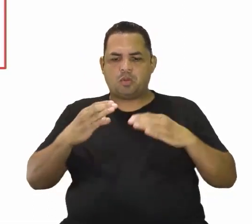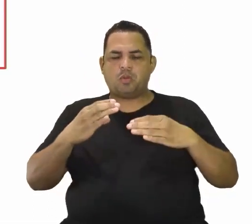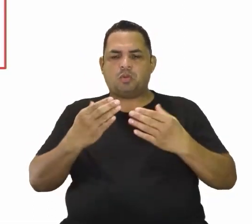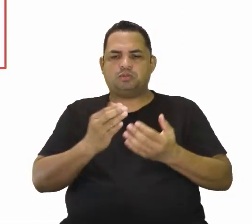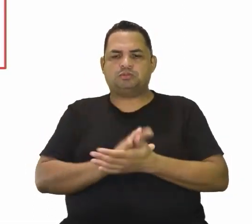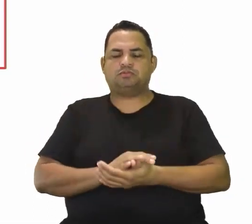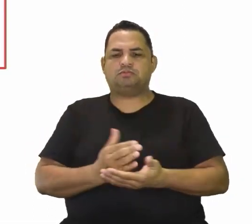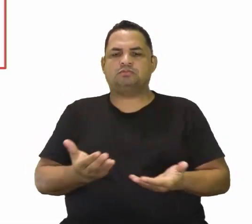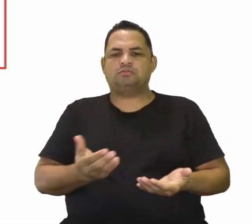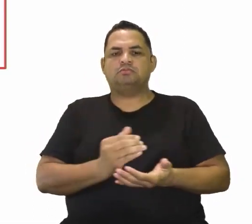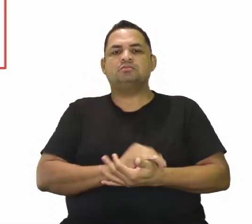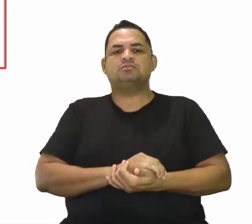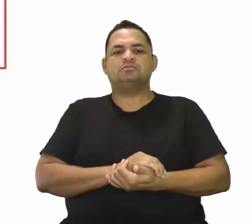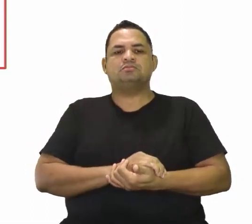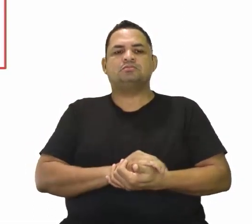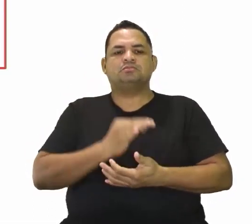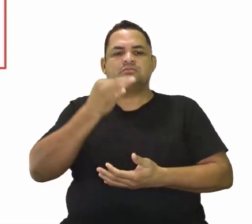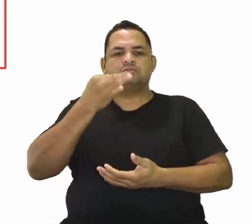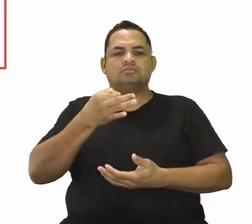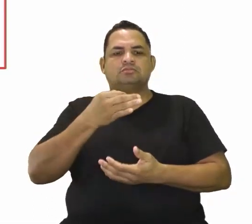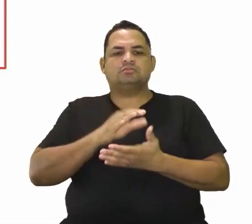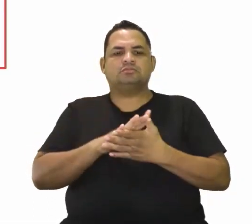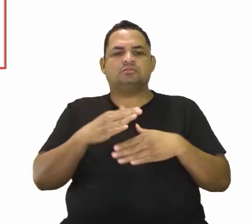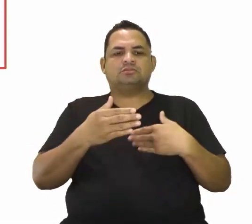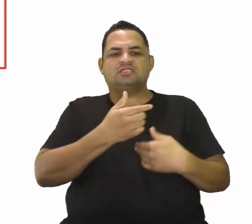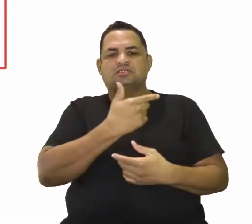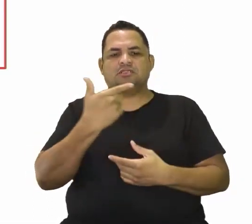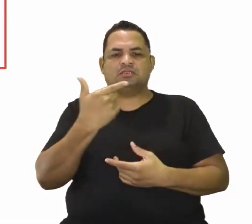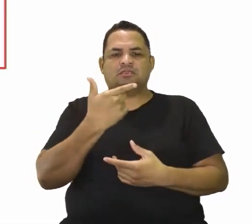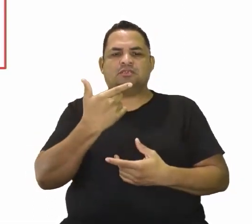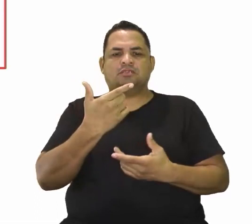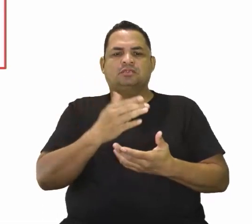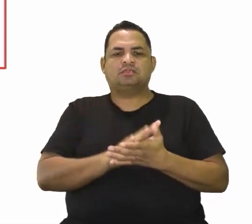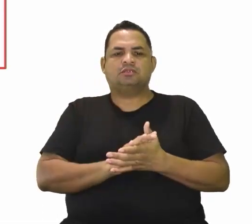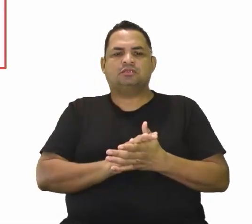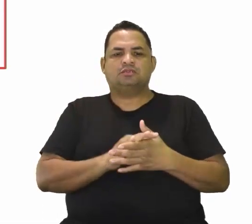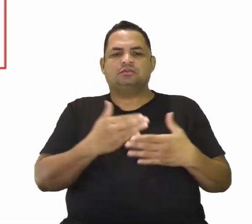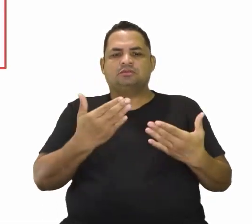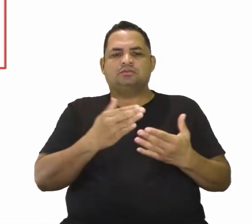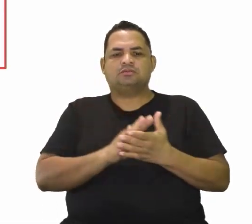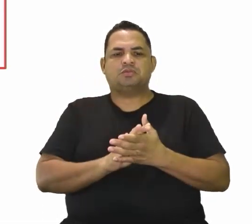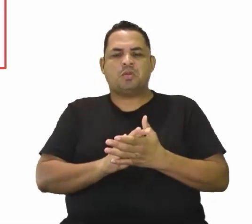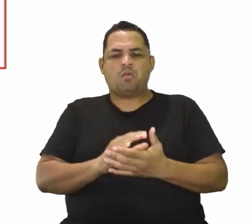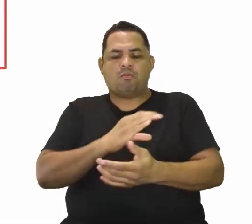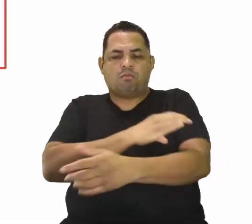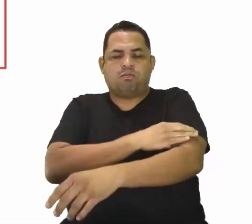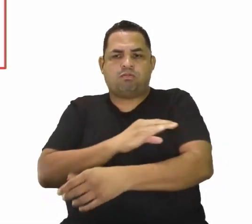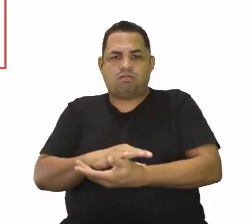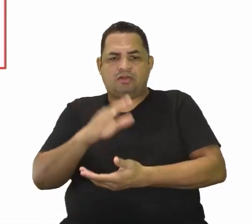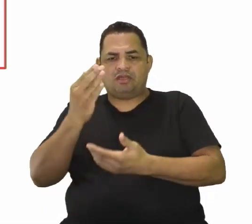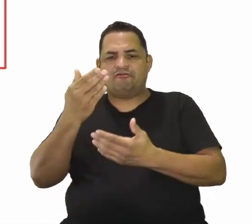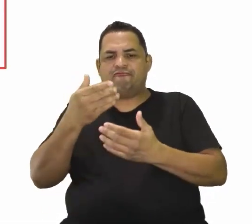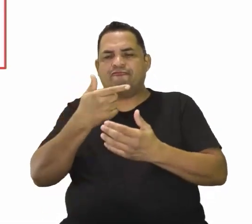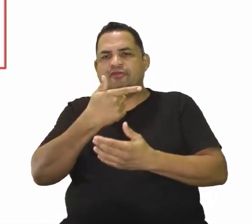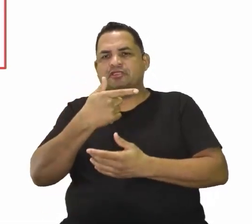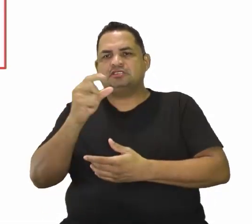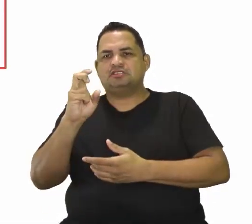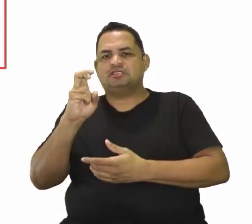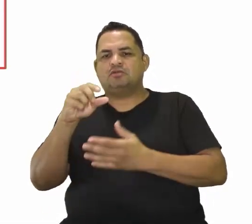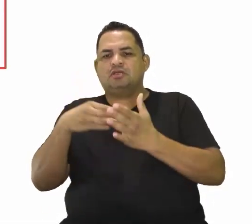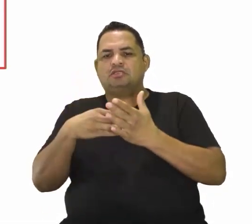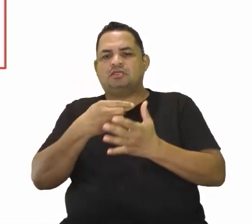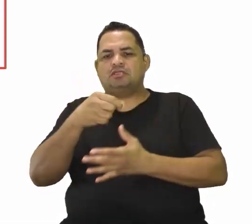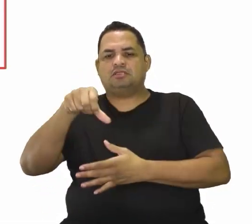tropas fascistas, certo? Já a segunda fase, senhores, do fascismo, de 25 a